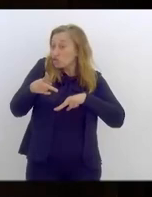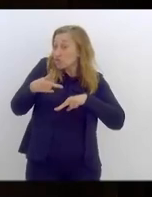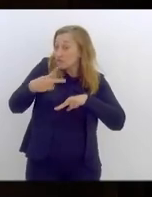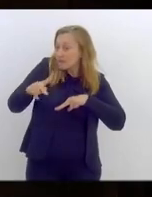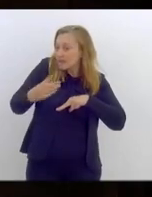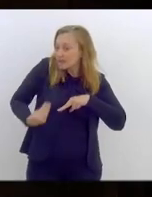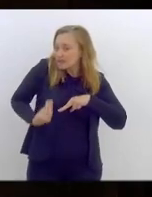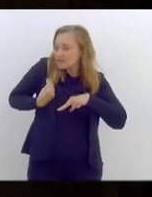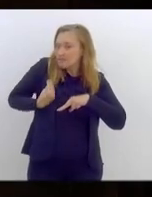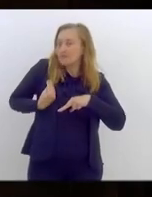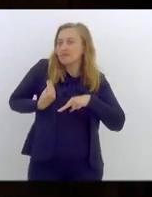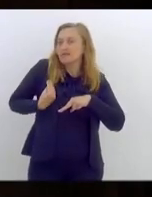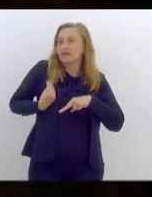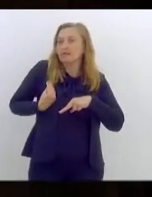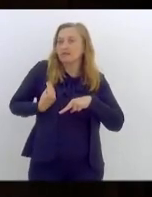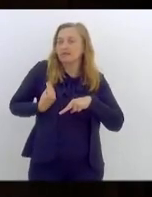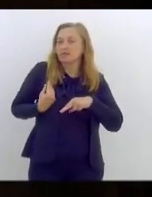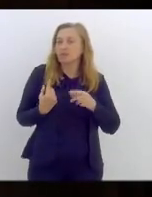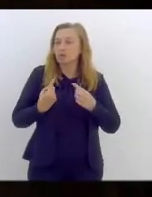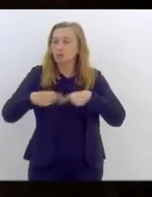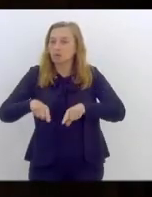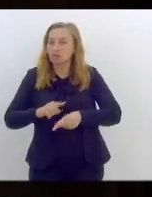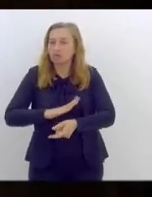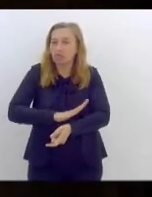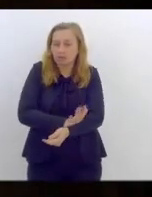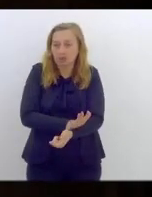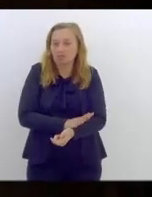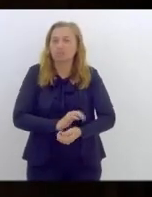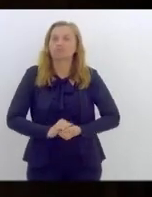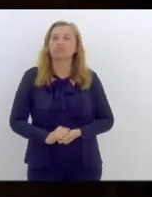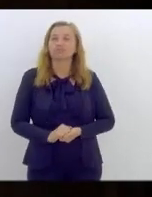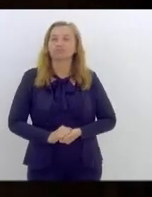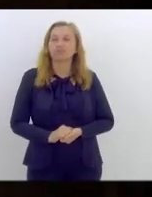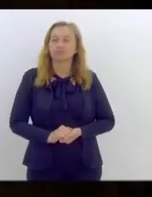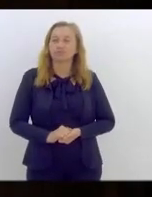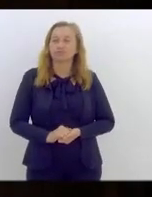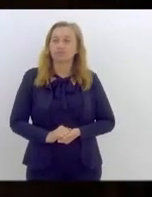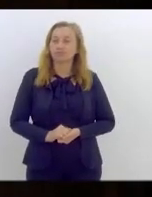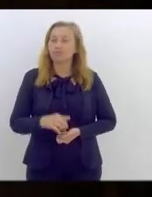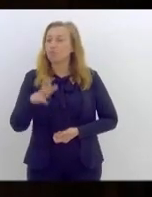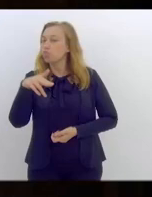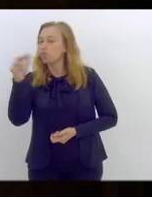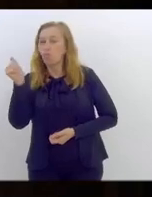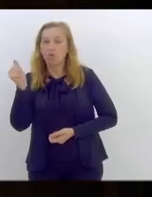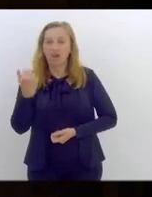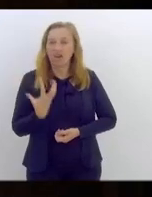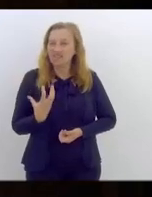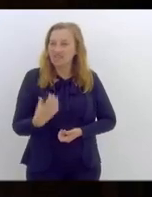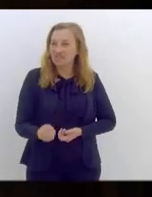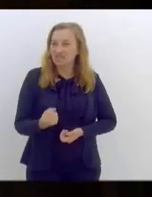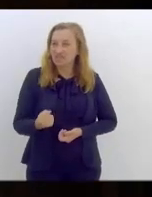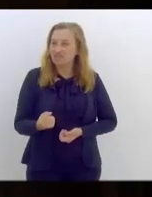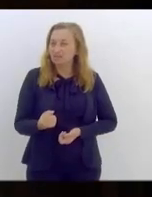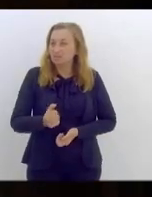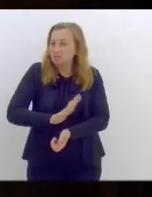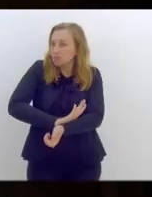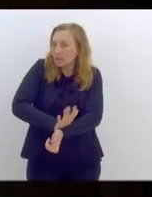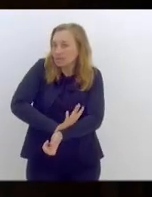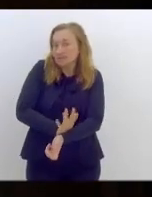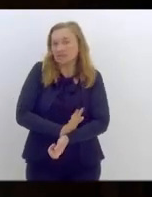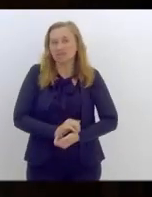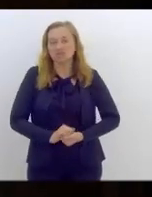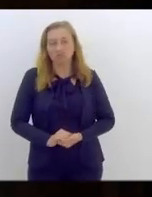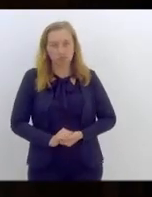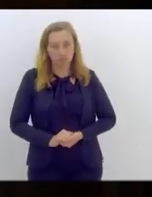de vida dele foi o combate ao racismo. Prudente nunca aceitou essa coisa do racismo,